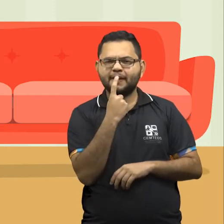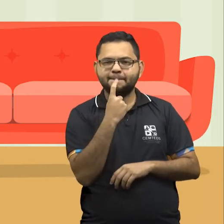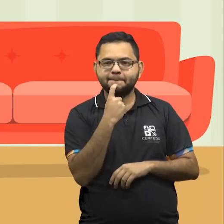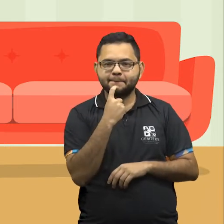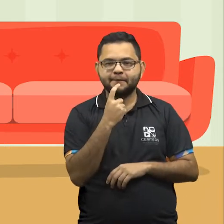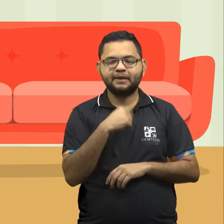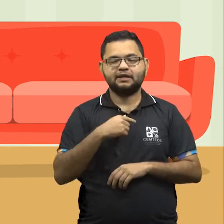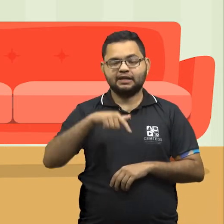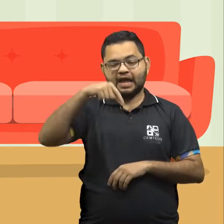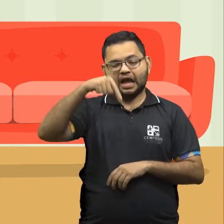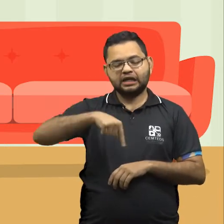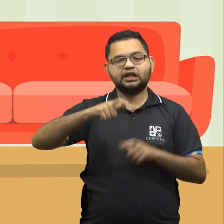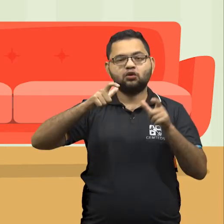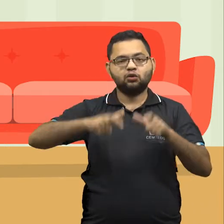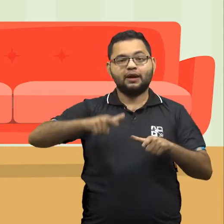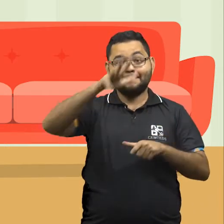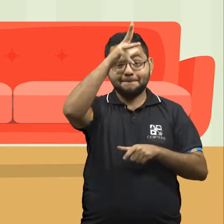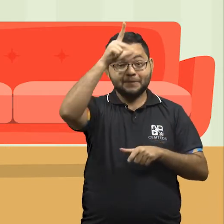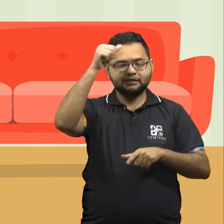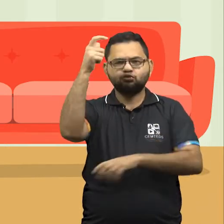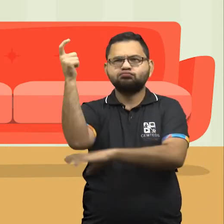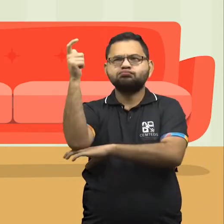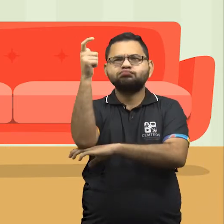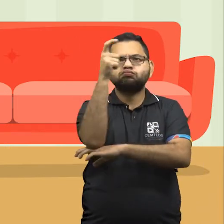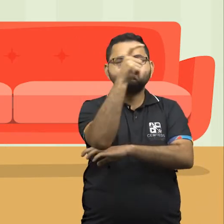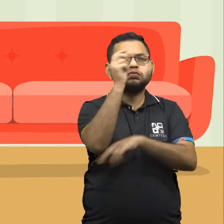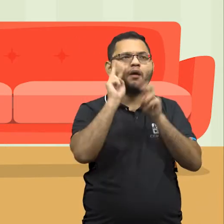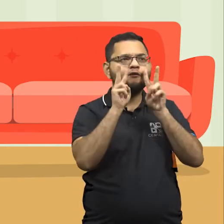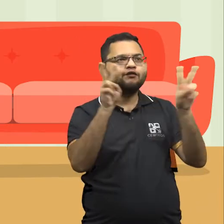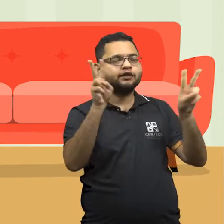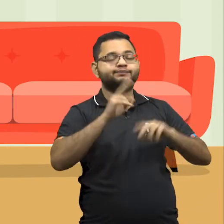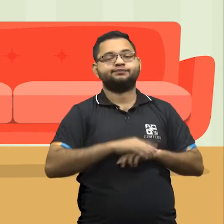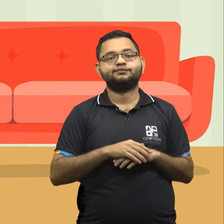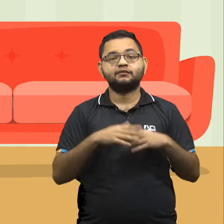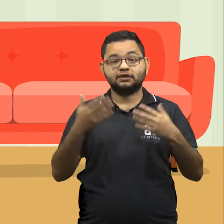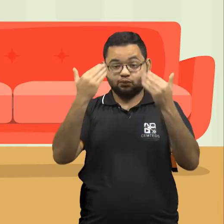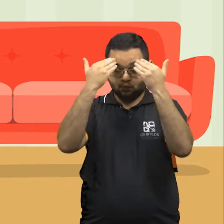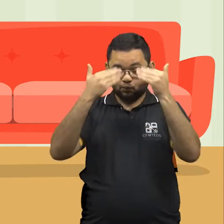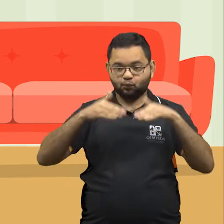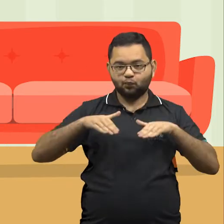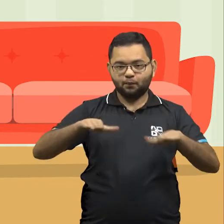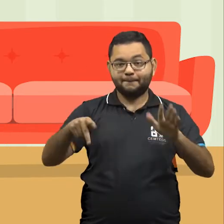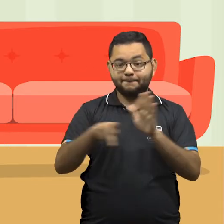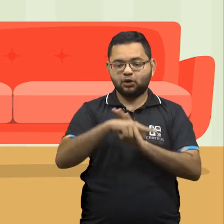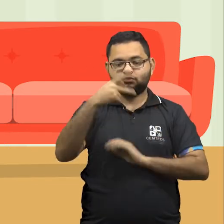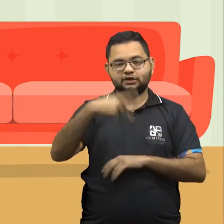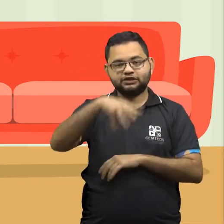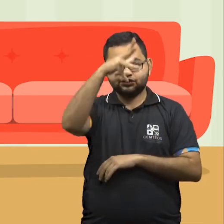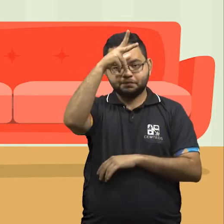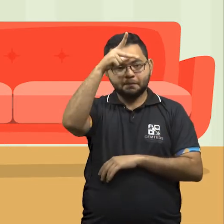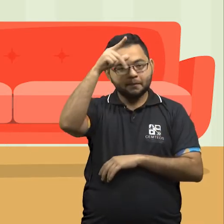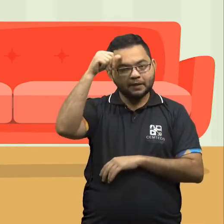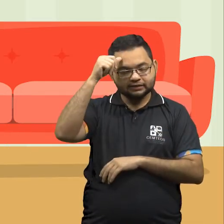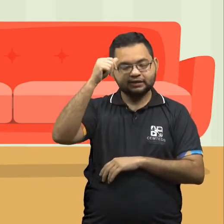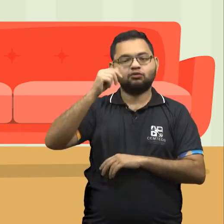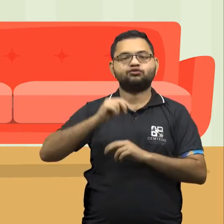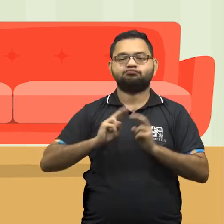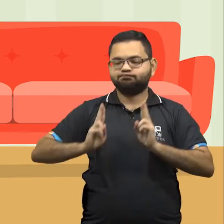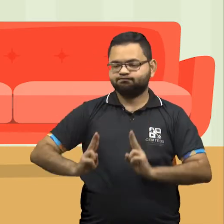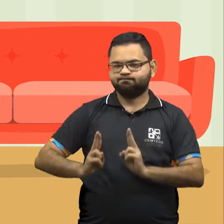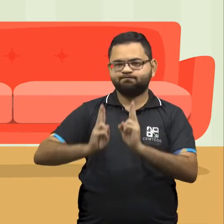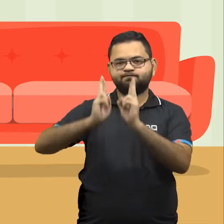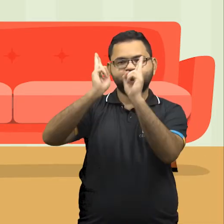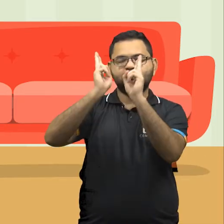cruzaram o céu de Manaus. Na quarta-feira à noite, a torre de controle do Aeroporto Internacional Eduardo